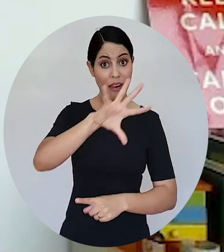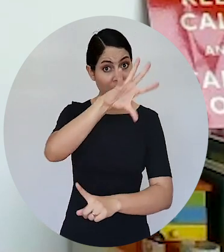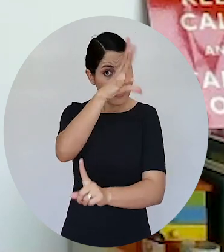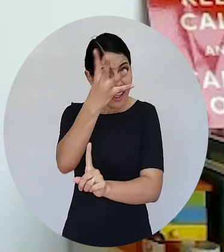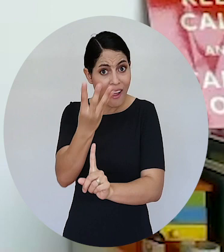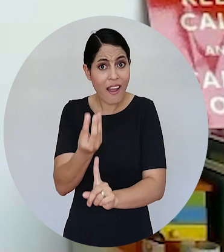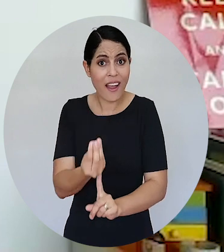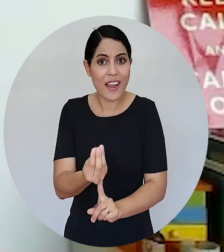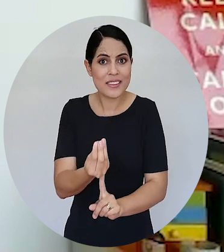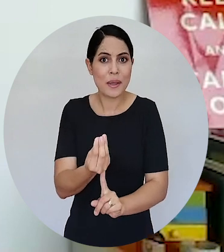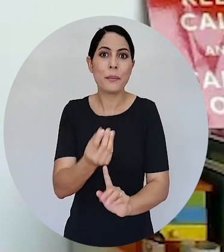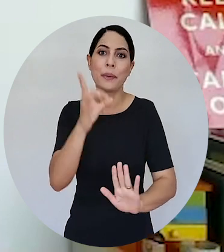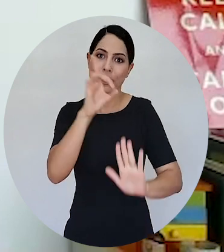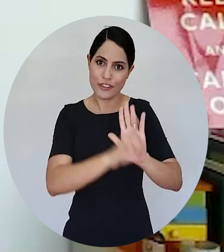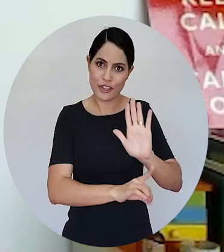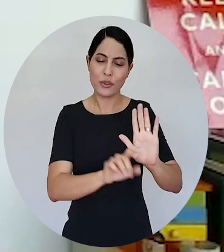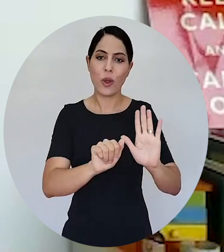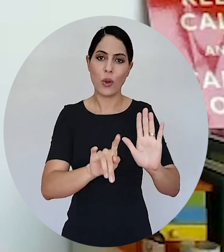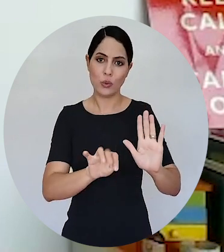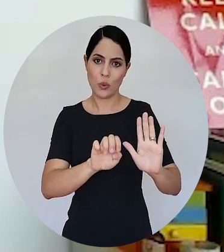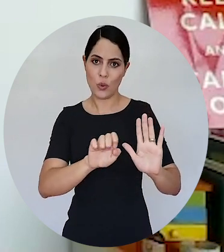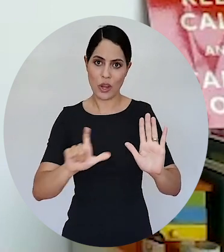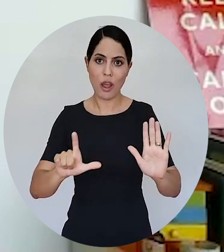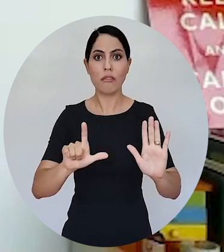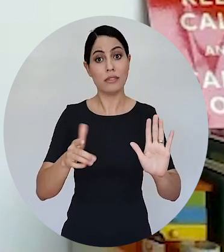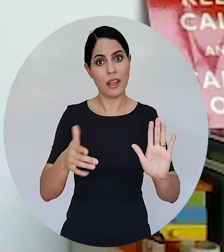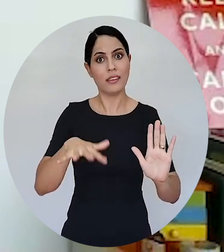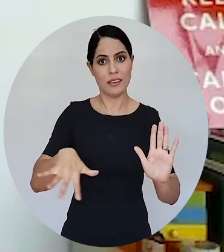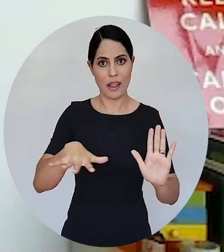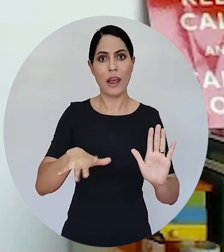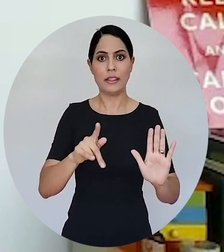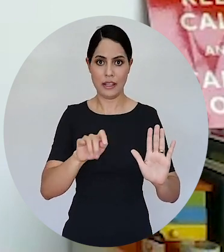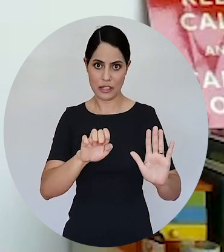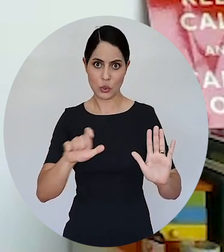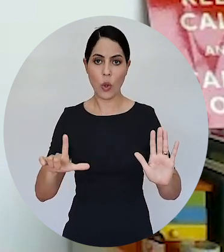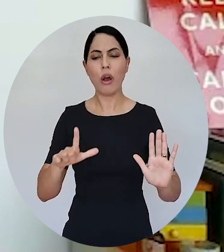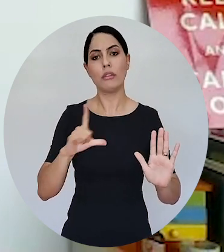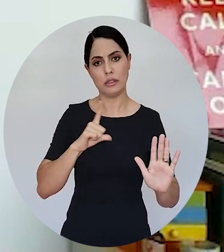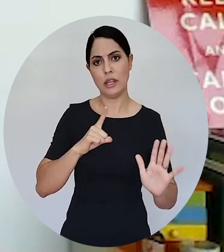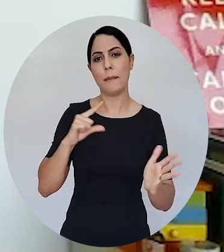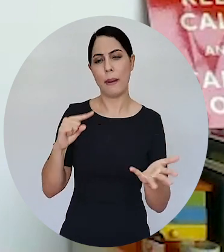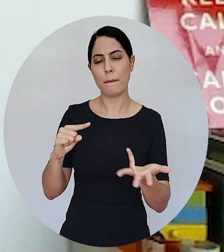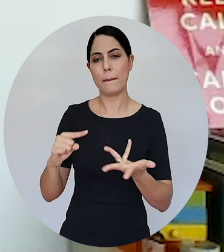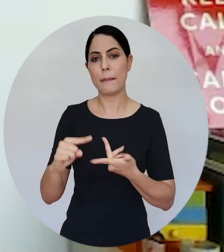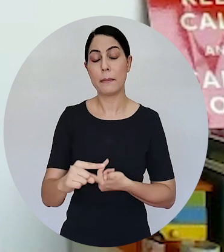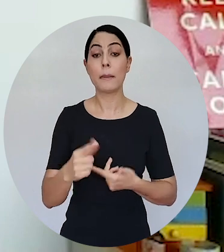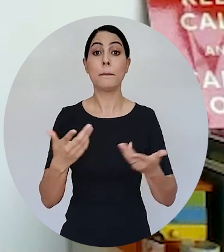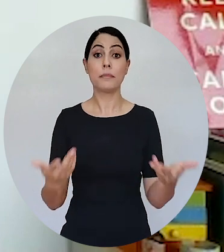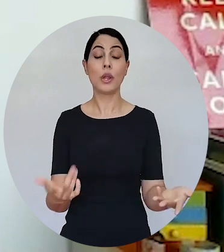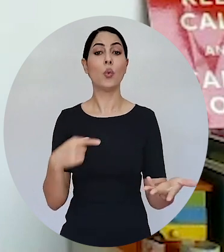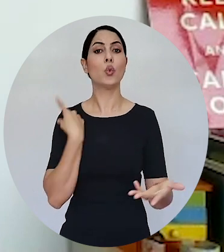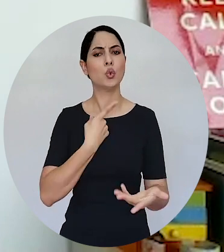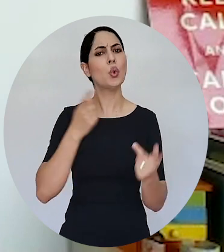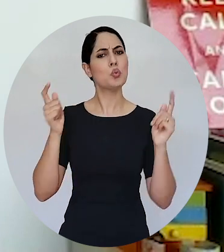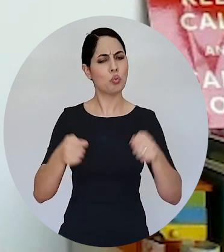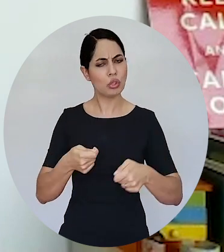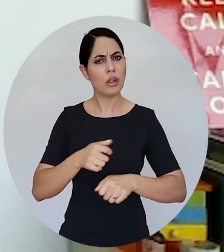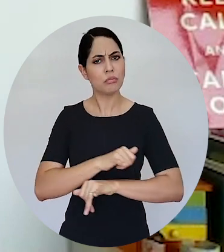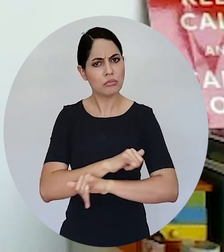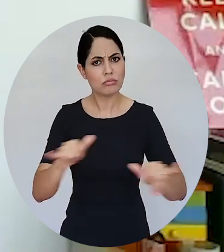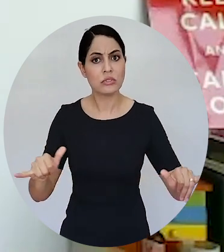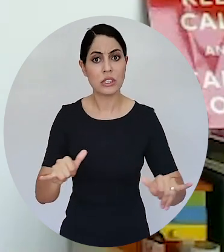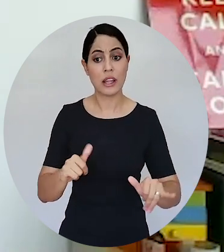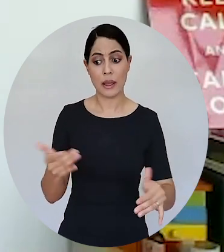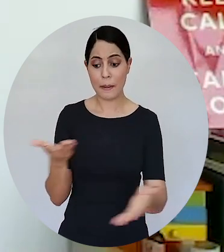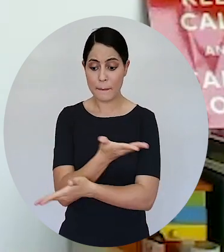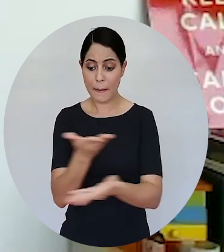lugar artístico dos direitos autorais, por exemplo, que a propriedade intelectual também se envolve. Então, a gente poderia dizer que a